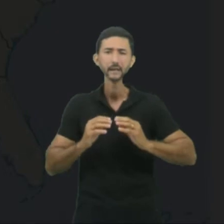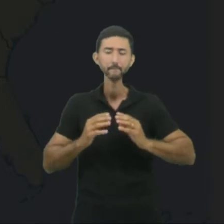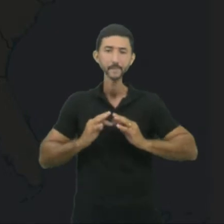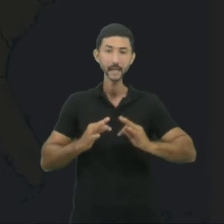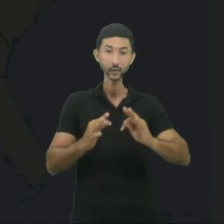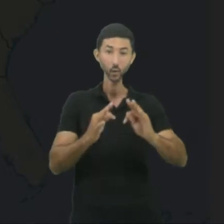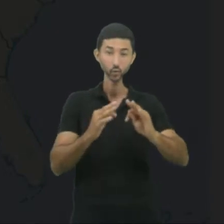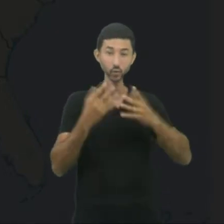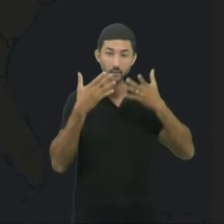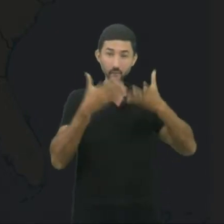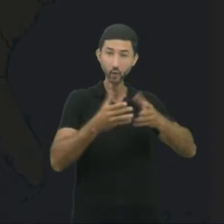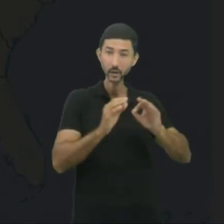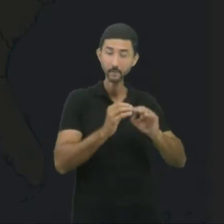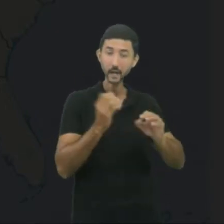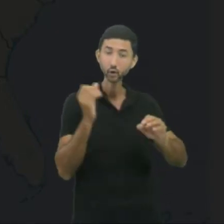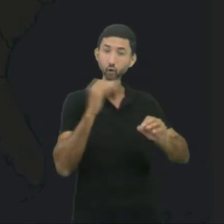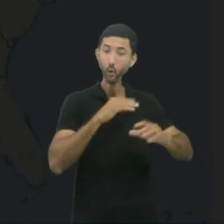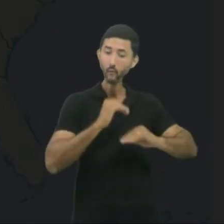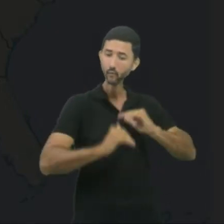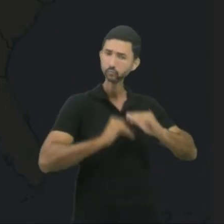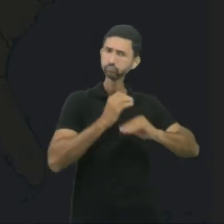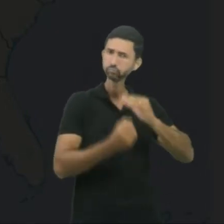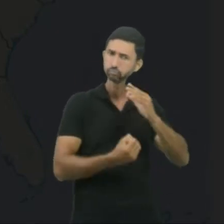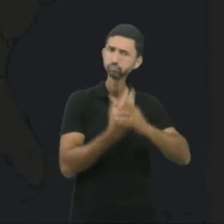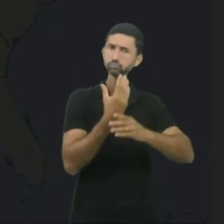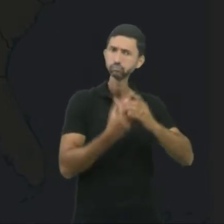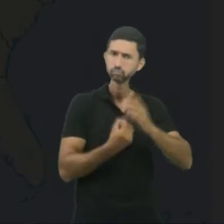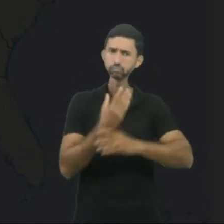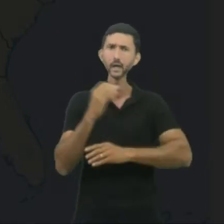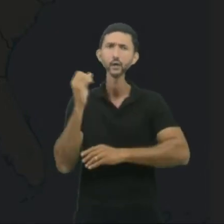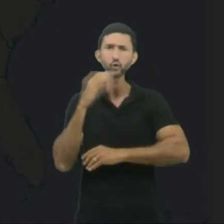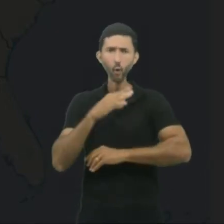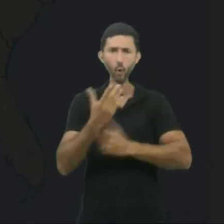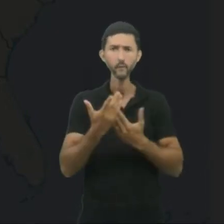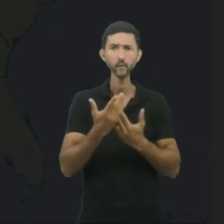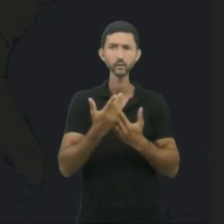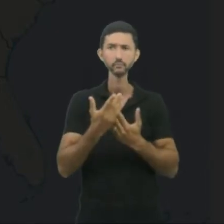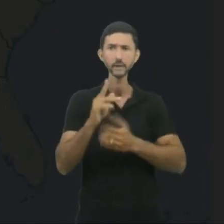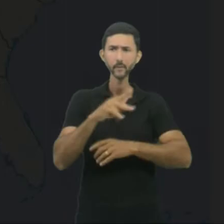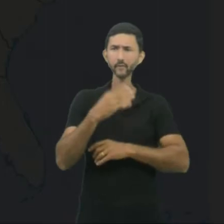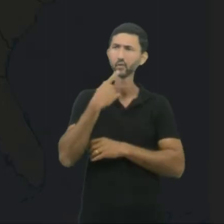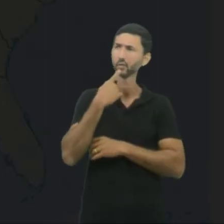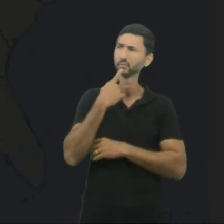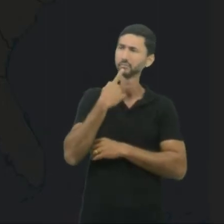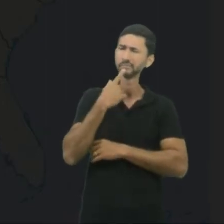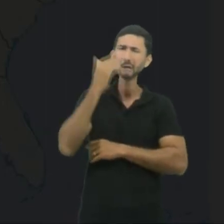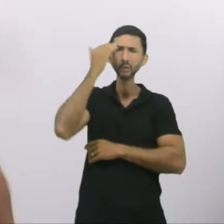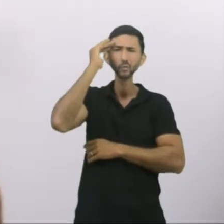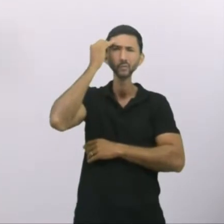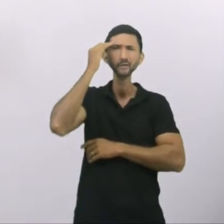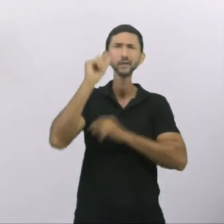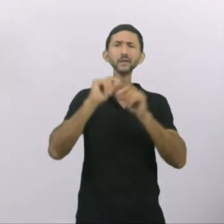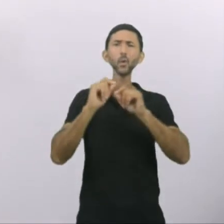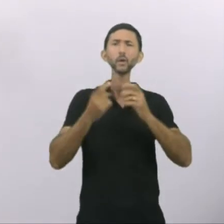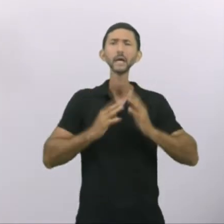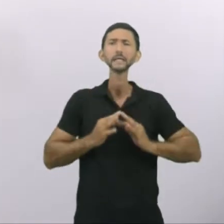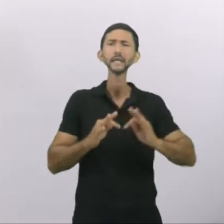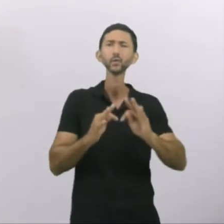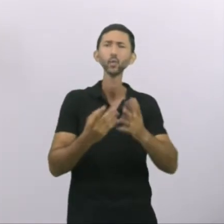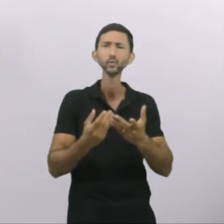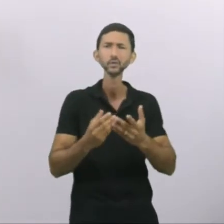para a inovação. E Donato, professor, eu não consigo entender o que é uma